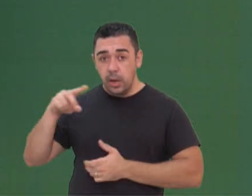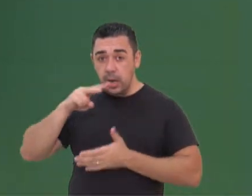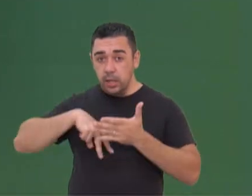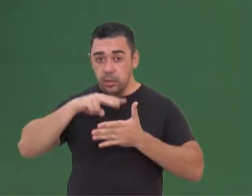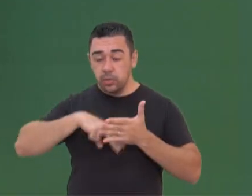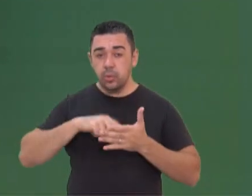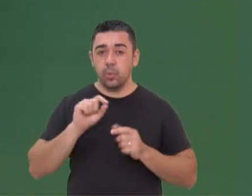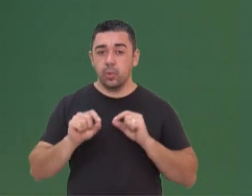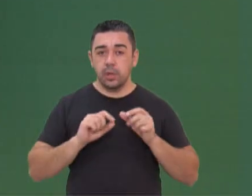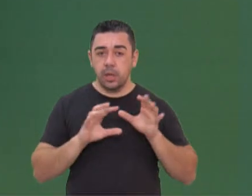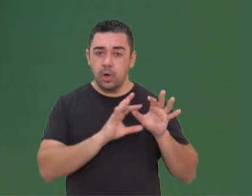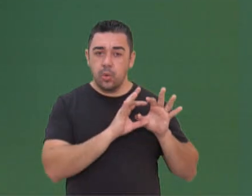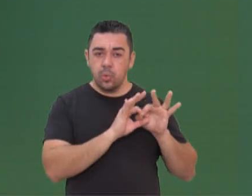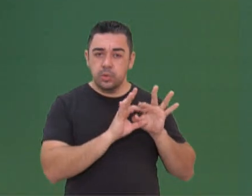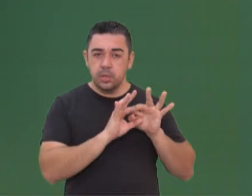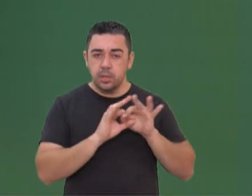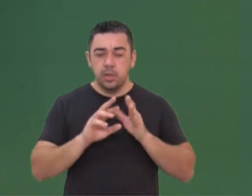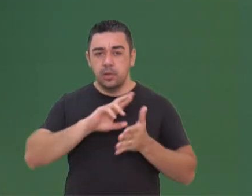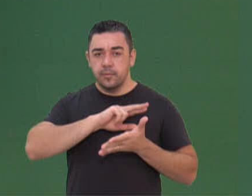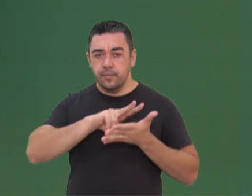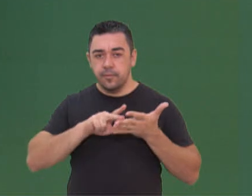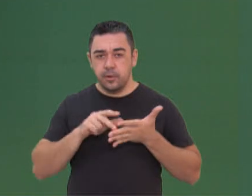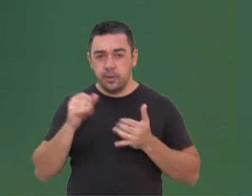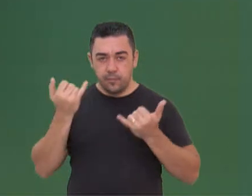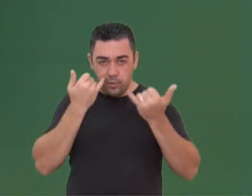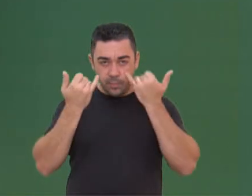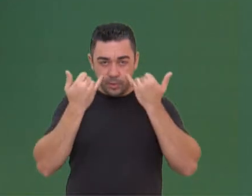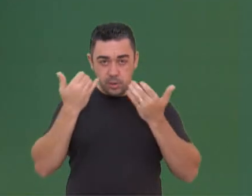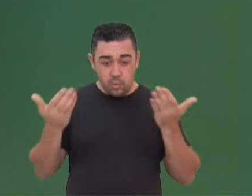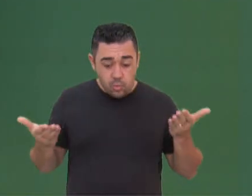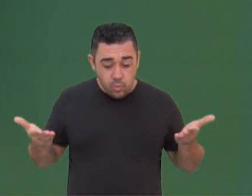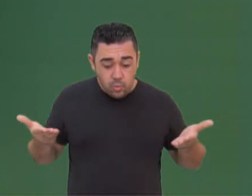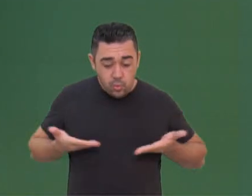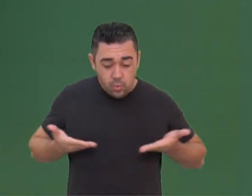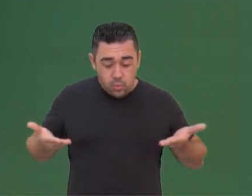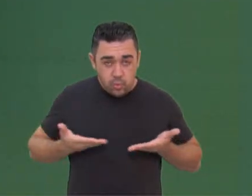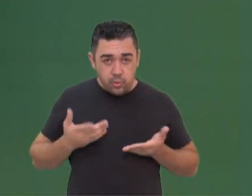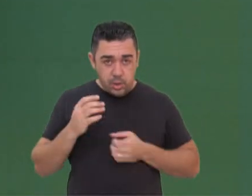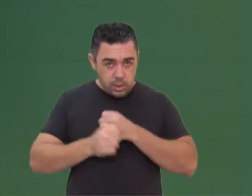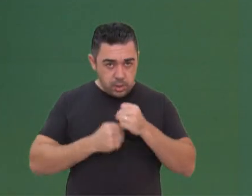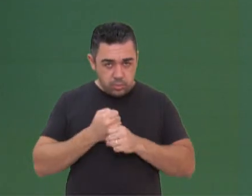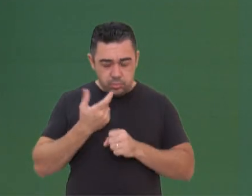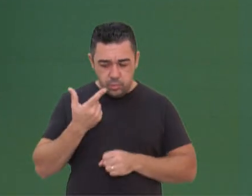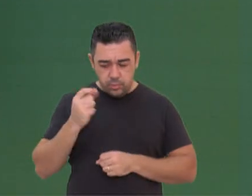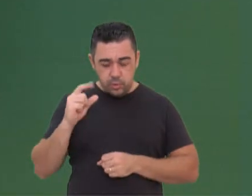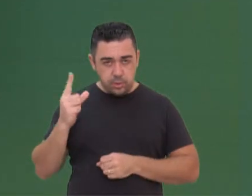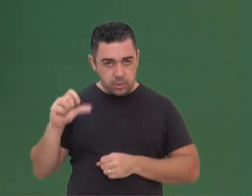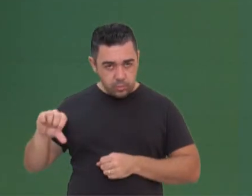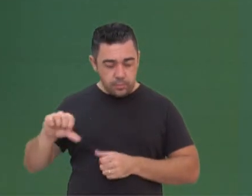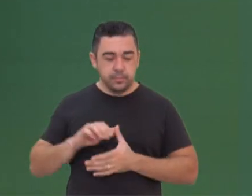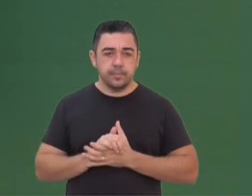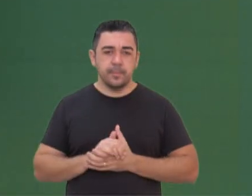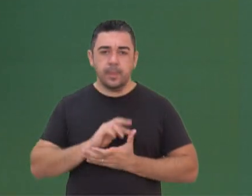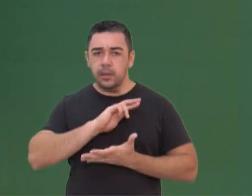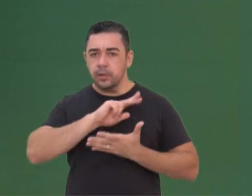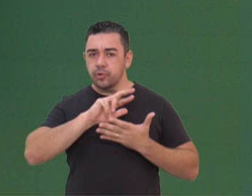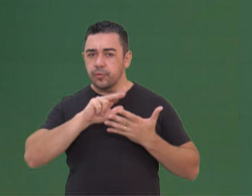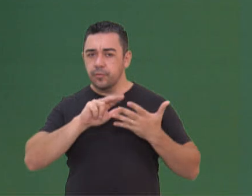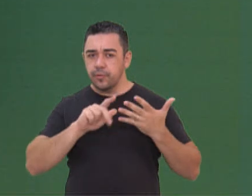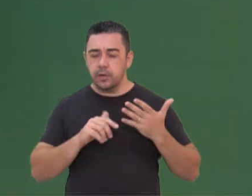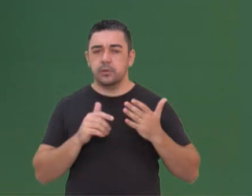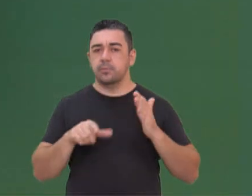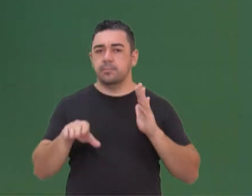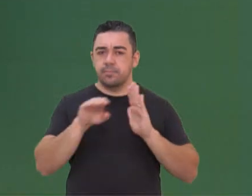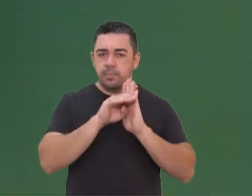Em um contexto de múltiplas informações, mundo atual, estamos falando 2019, nas diversas plataformas e